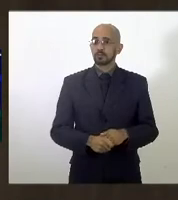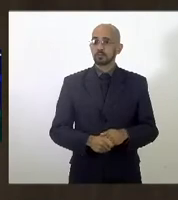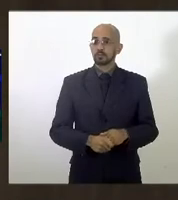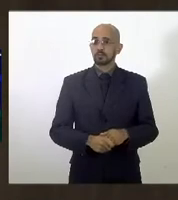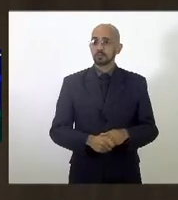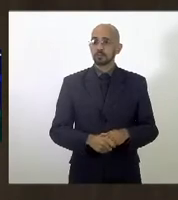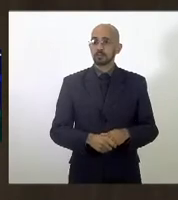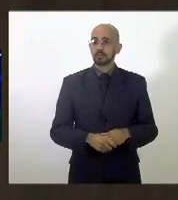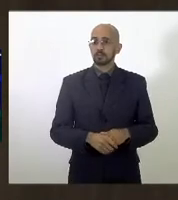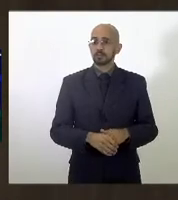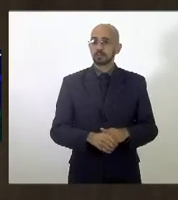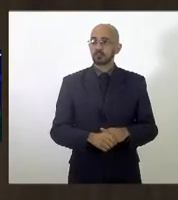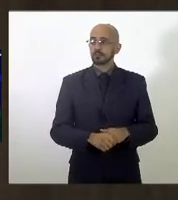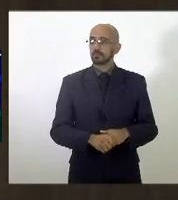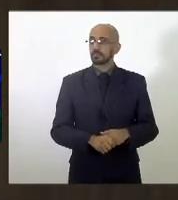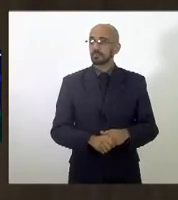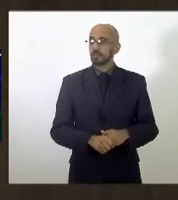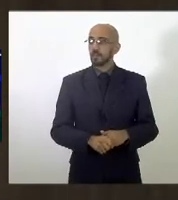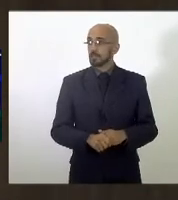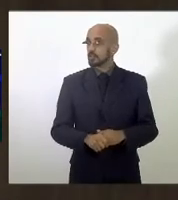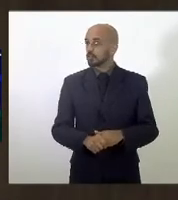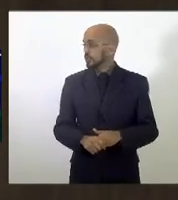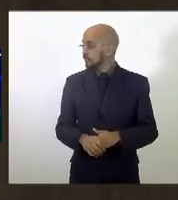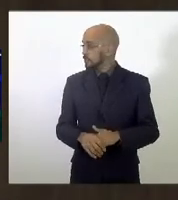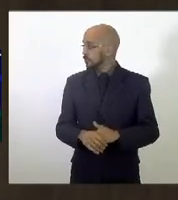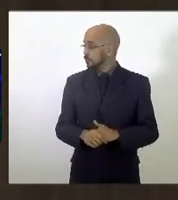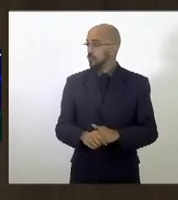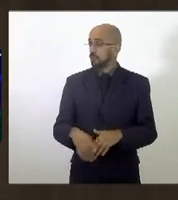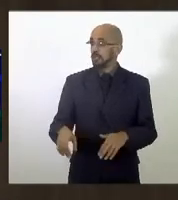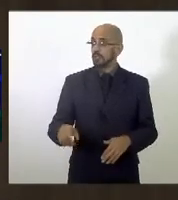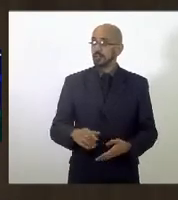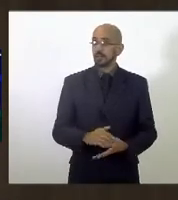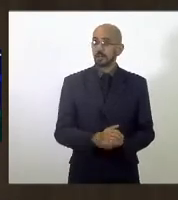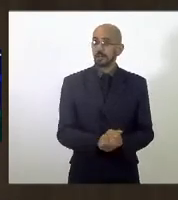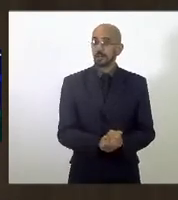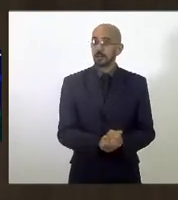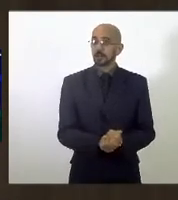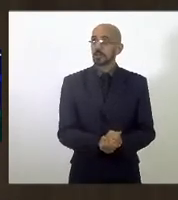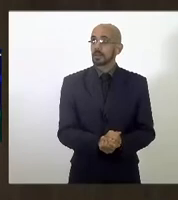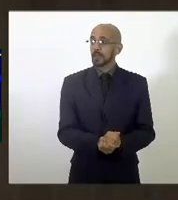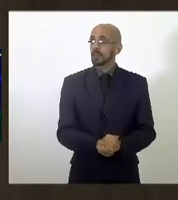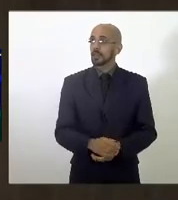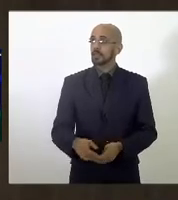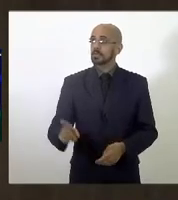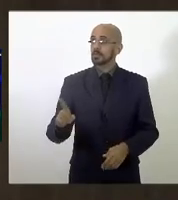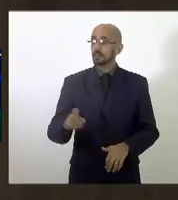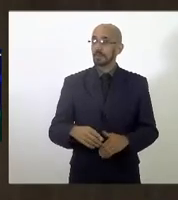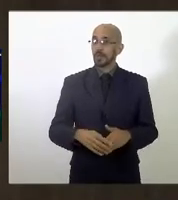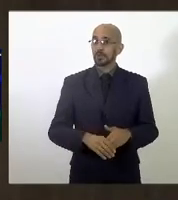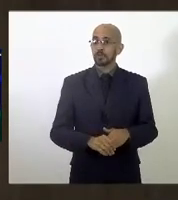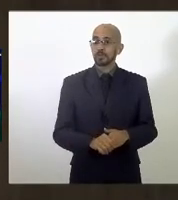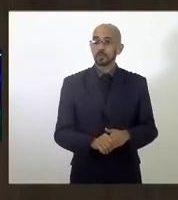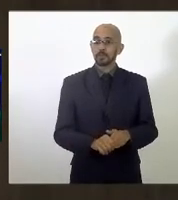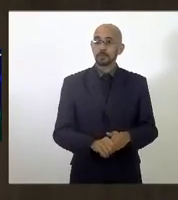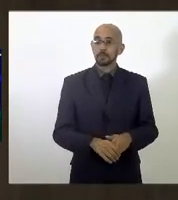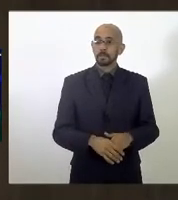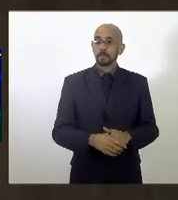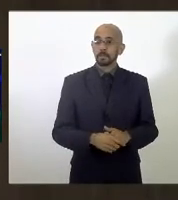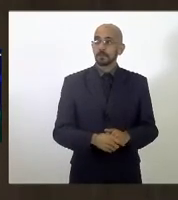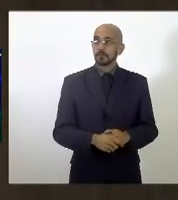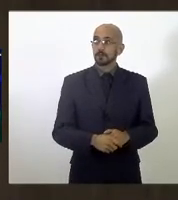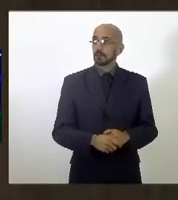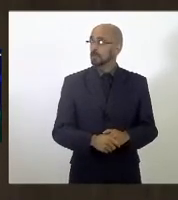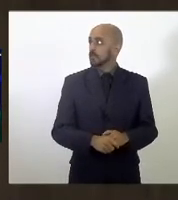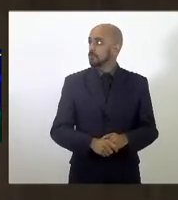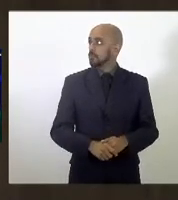projeto estratégico de desenvolvimento econômico e social, porque o regime de recuperação fiscal, ele não é indutor de desenvolvimento. É o Estado que vai